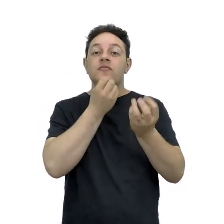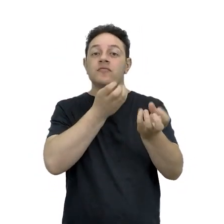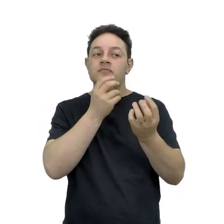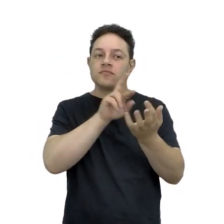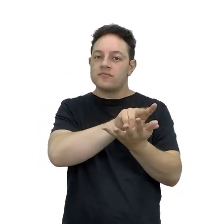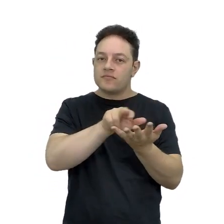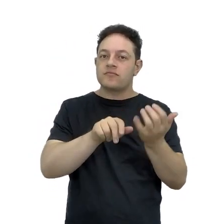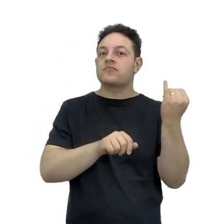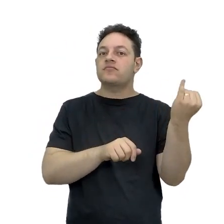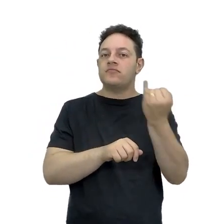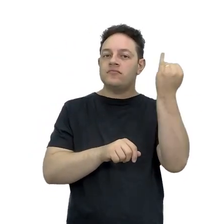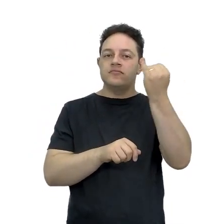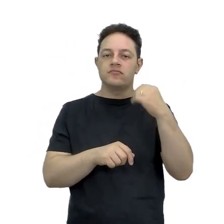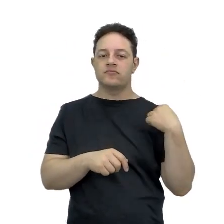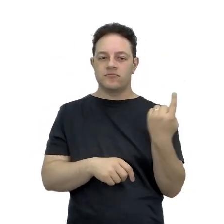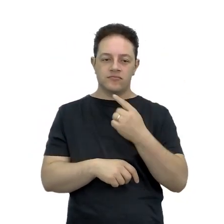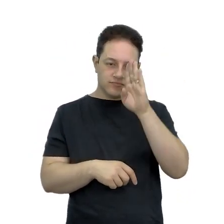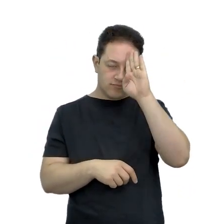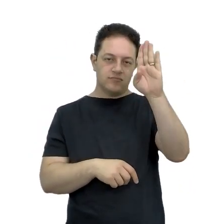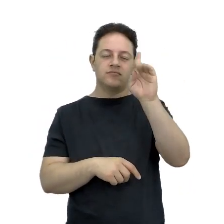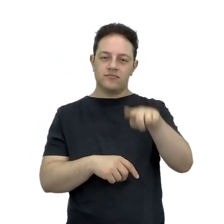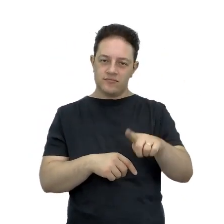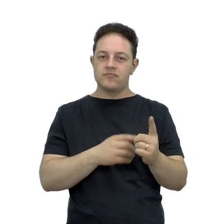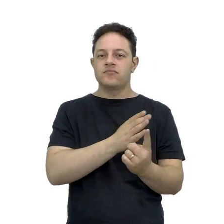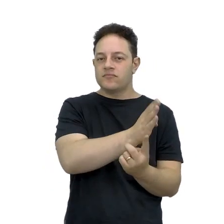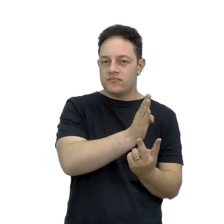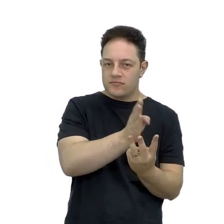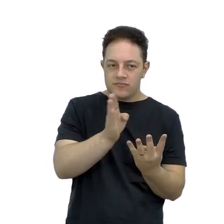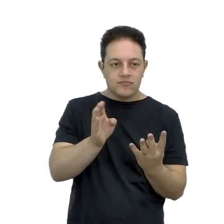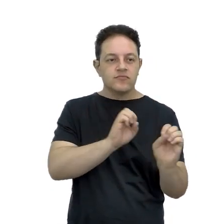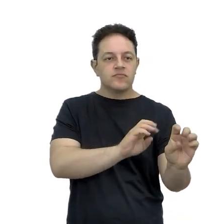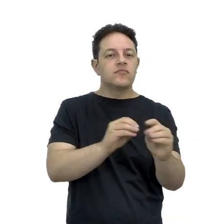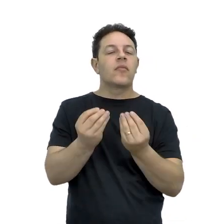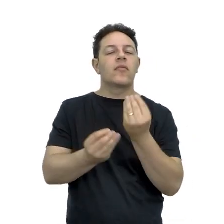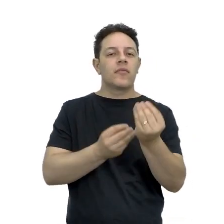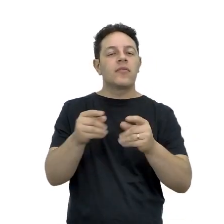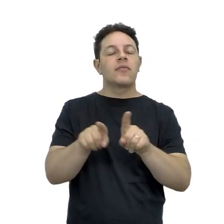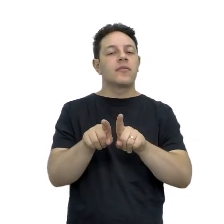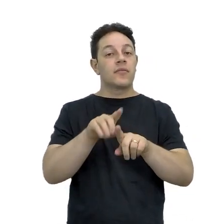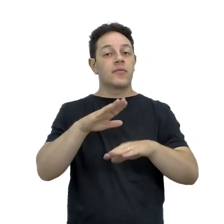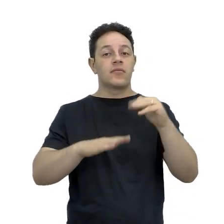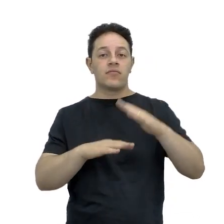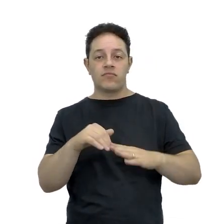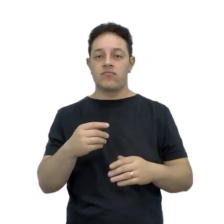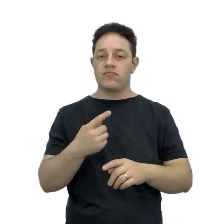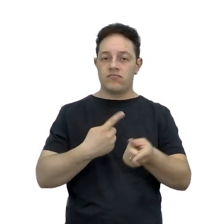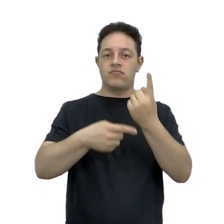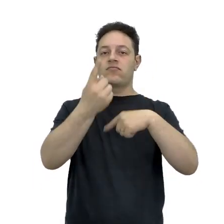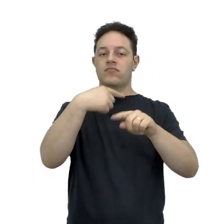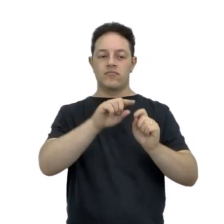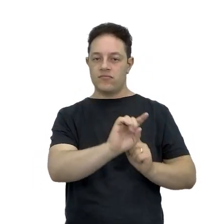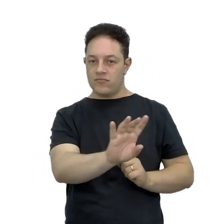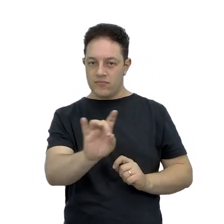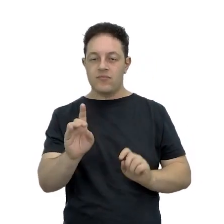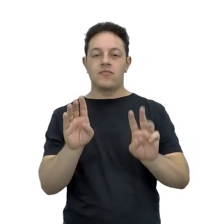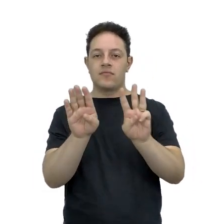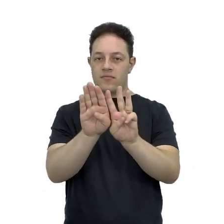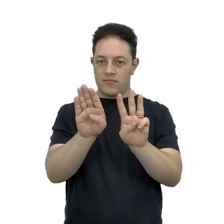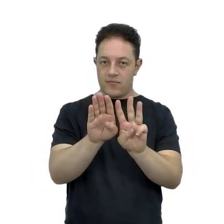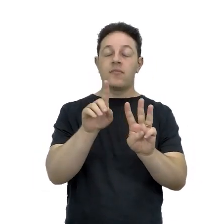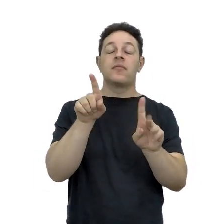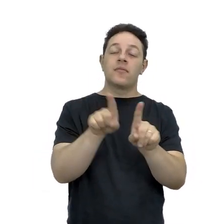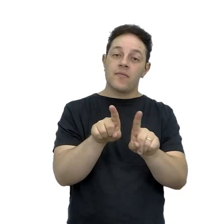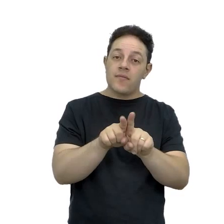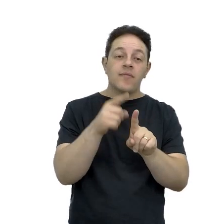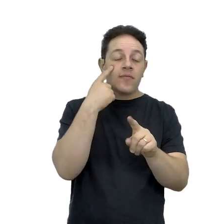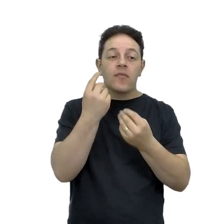importantes sobre o nosso eixo formativo e nossas formações para o terceiro bimestre, favorecer o planejamento